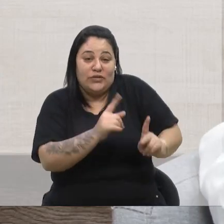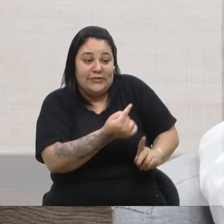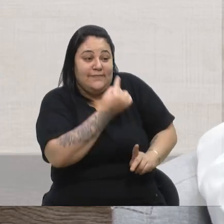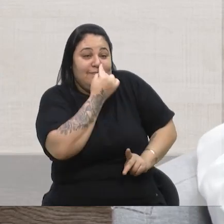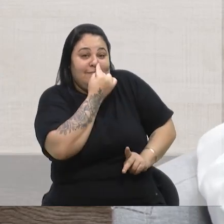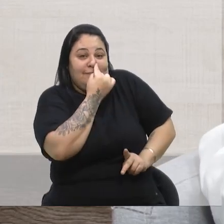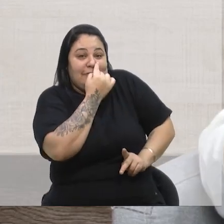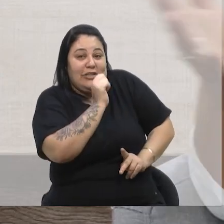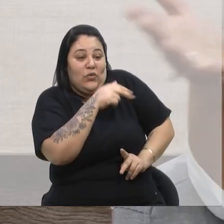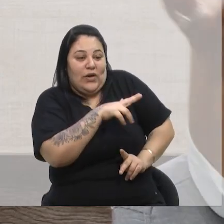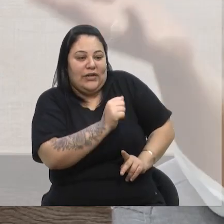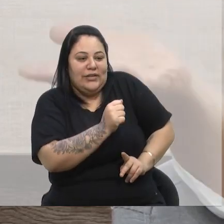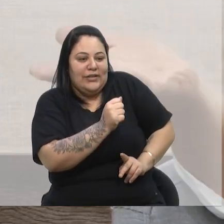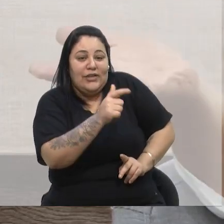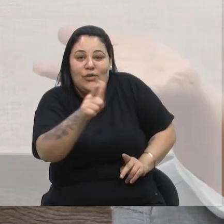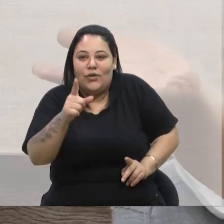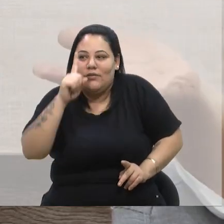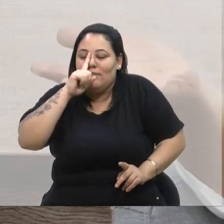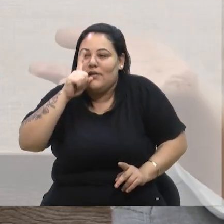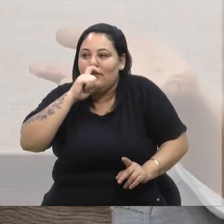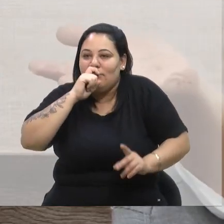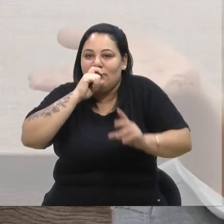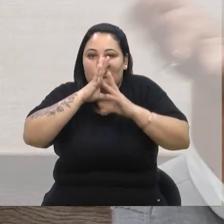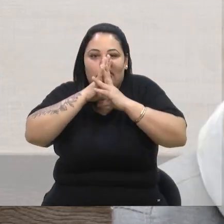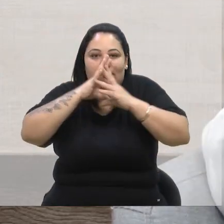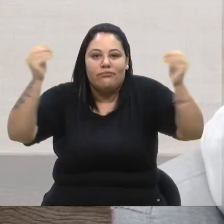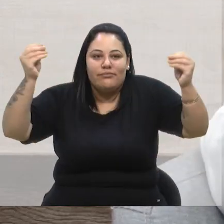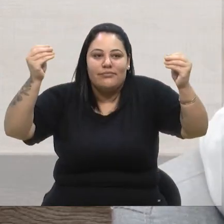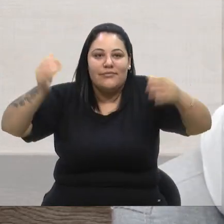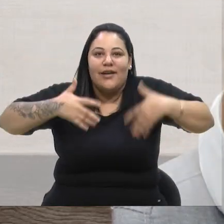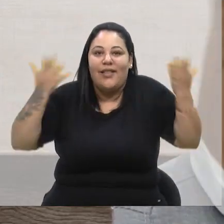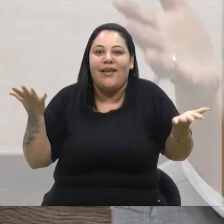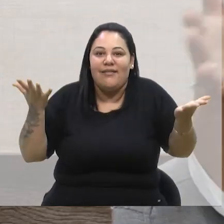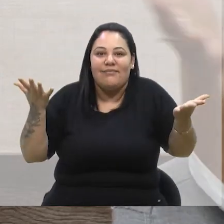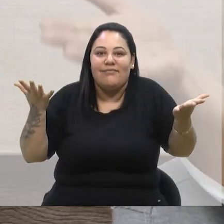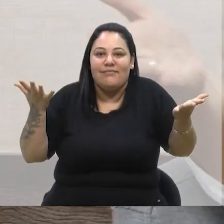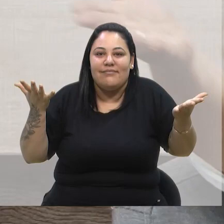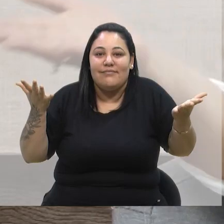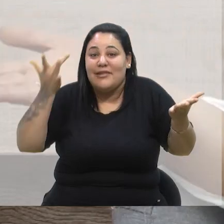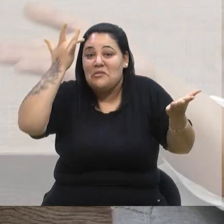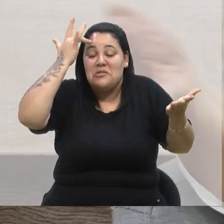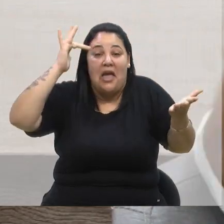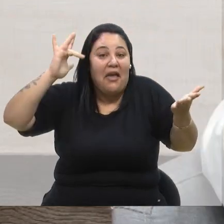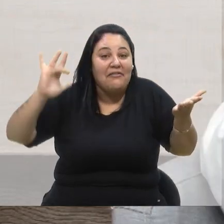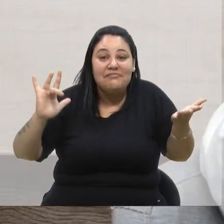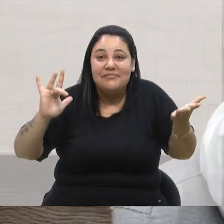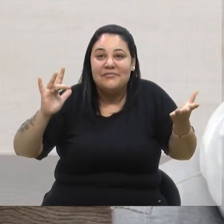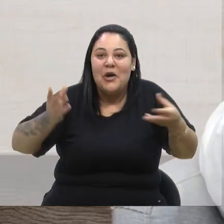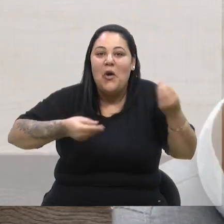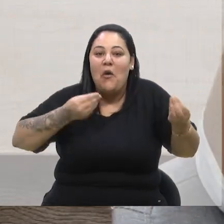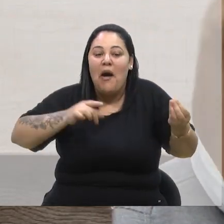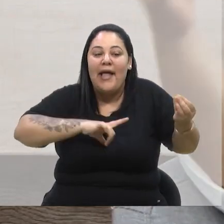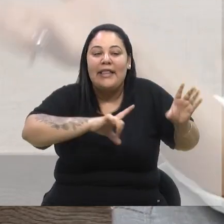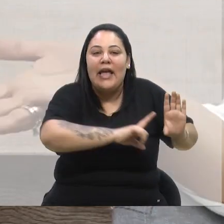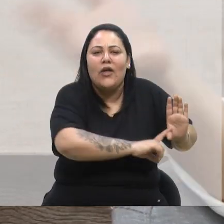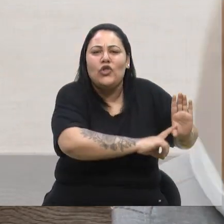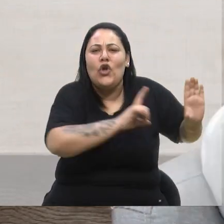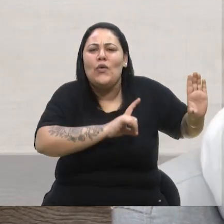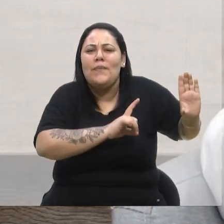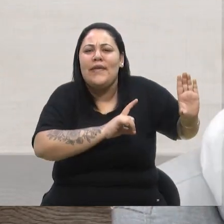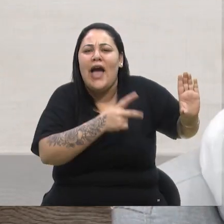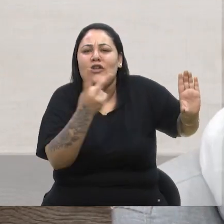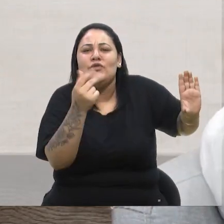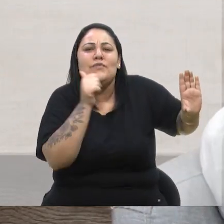alguns talvez com esses pais, onde é que eles estão. Sabe? Exato. Os pais estão... Não sei como é que elas têm autonomia de irem